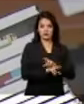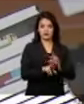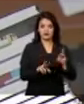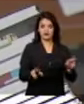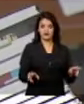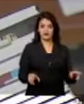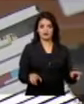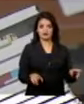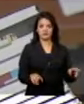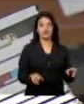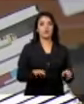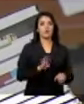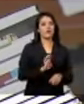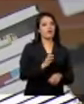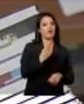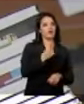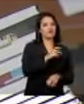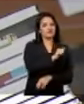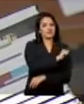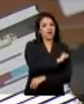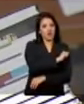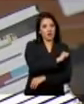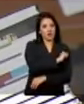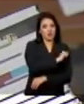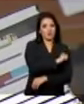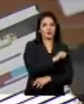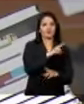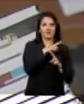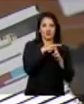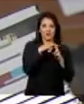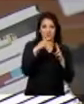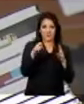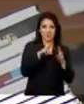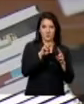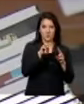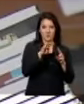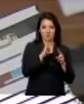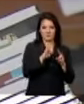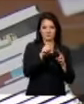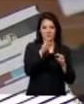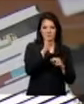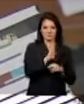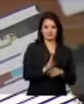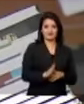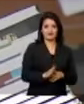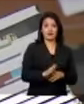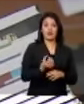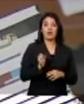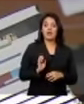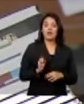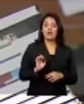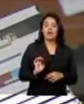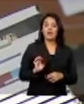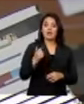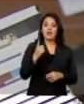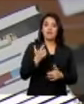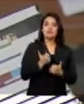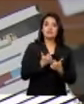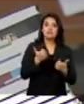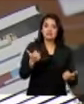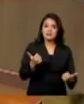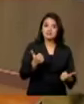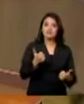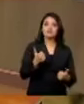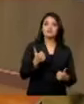Uma ex-aluna da UNB e ex-assessora no Tribunal Superior do Trabalho até